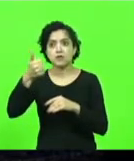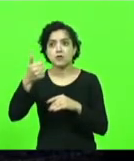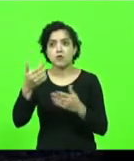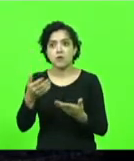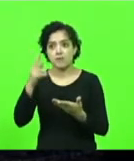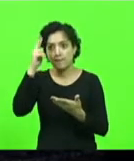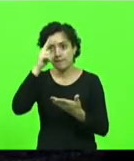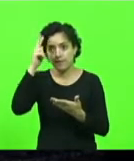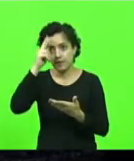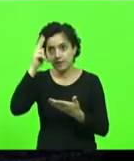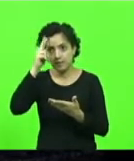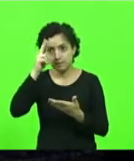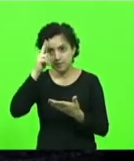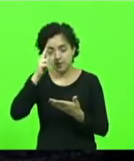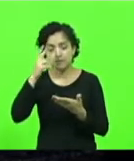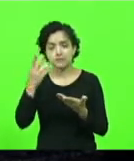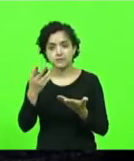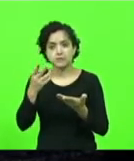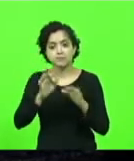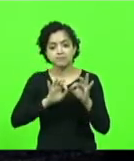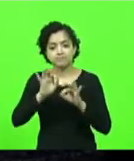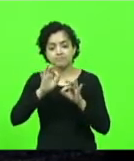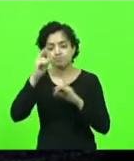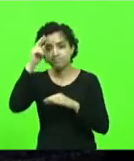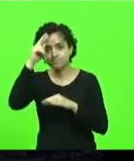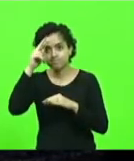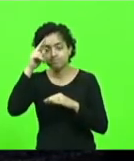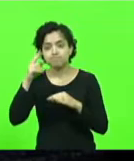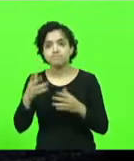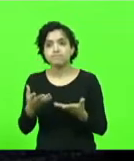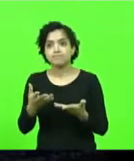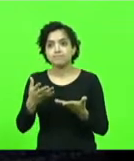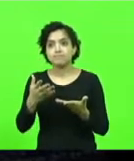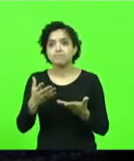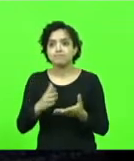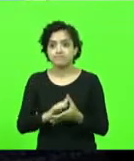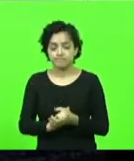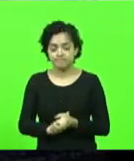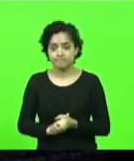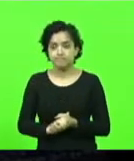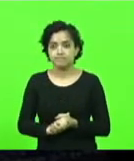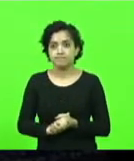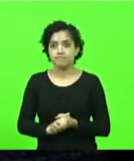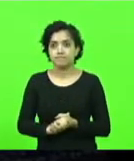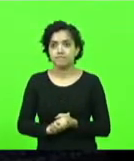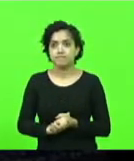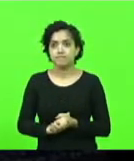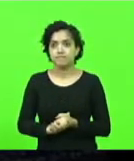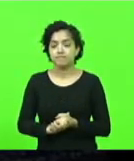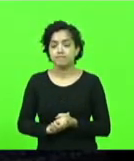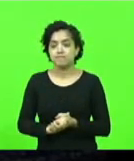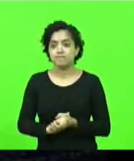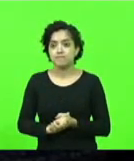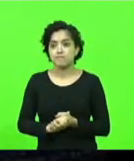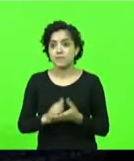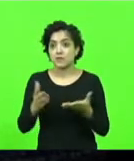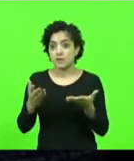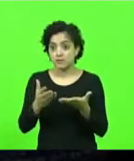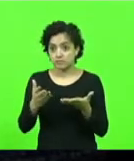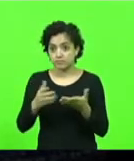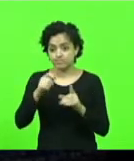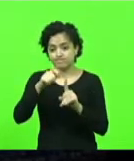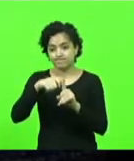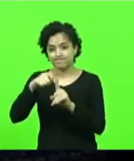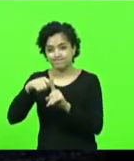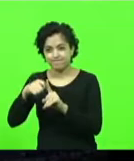Memórias de quem faz história para inspirar a sua próxima vitória nos piores e